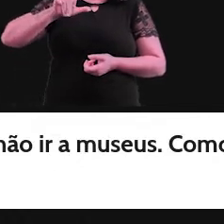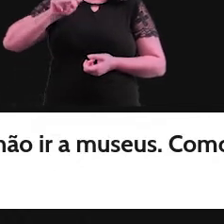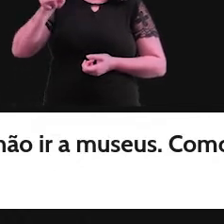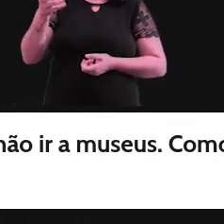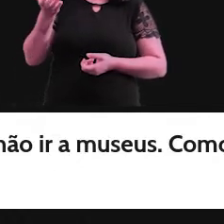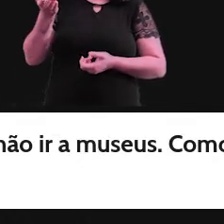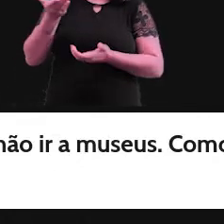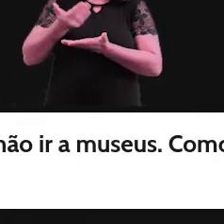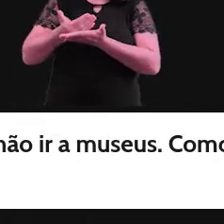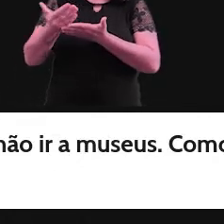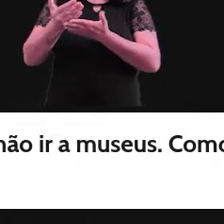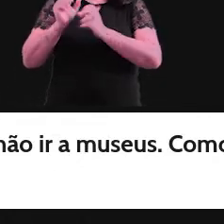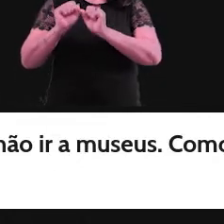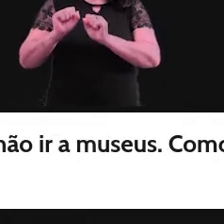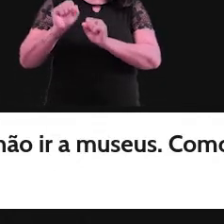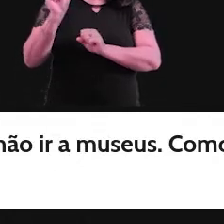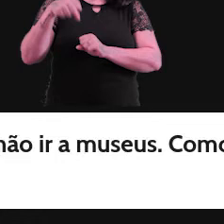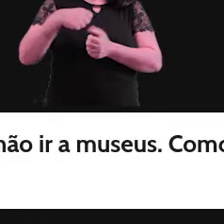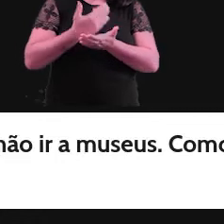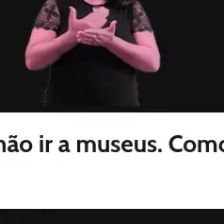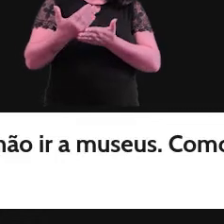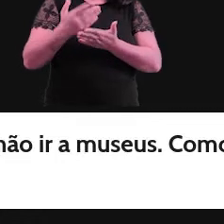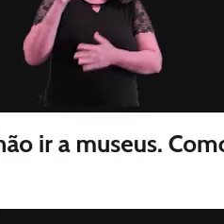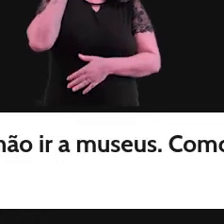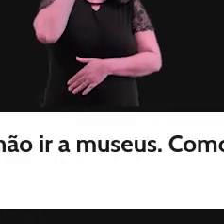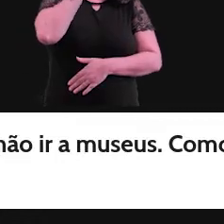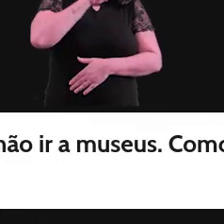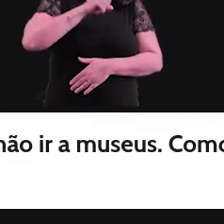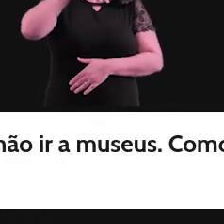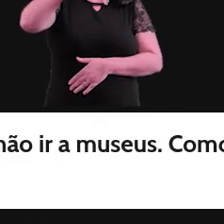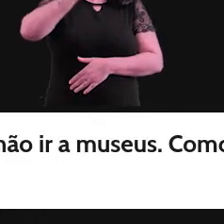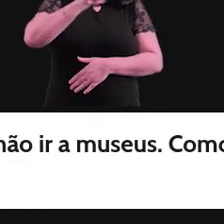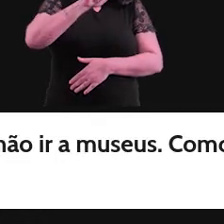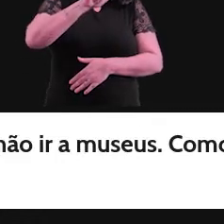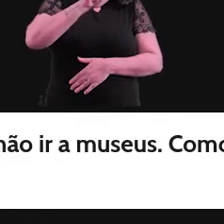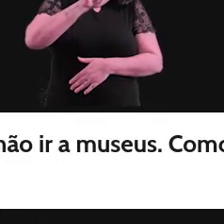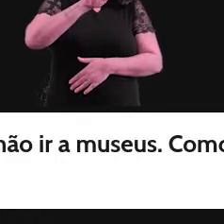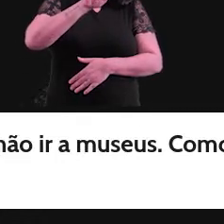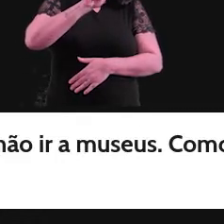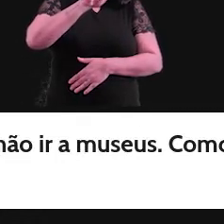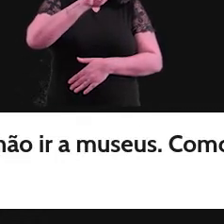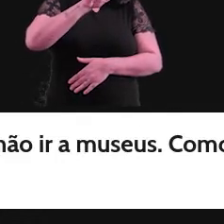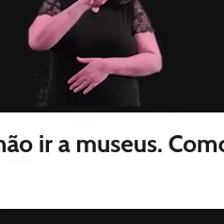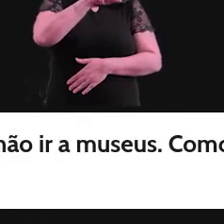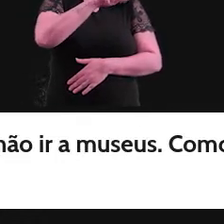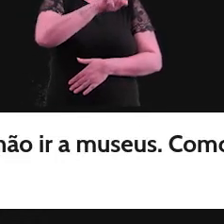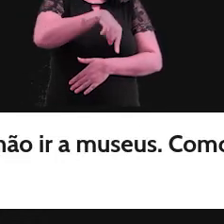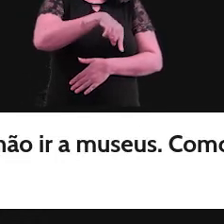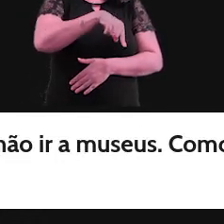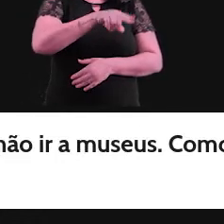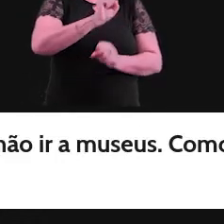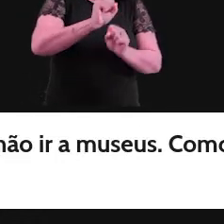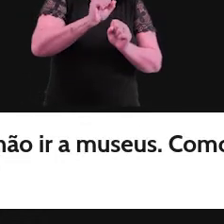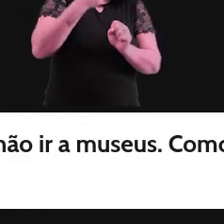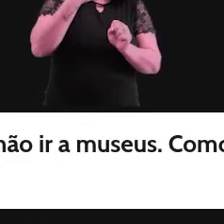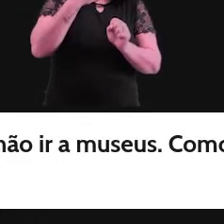Camila, quer começar? Posso começar. É difícil, viu, Nathalie? Assim, a gente pode falar de